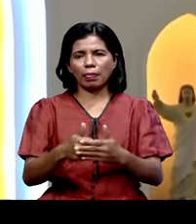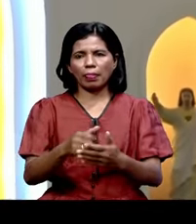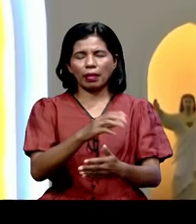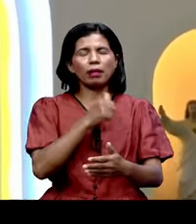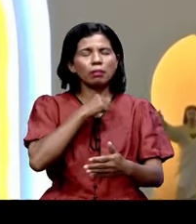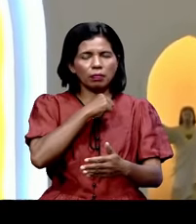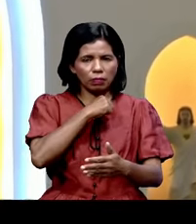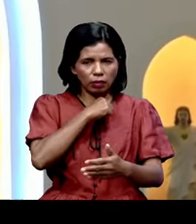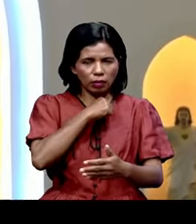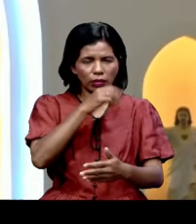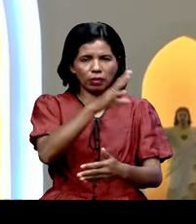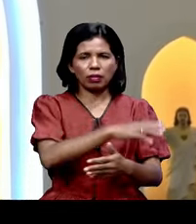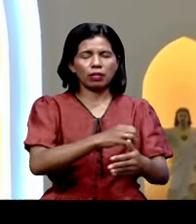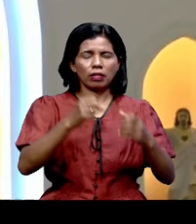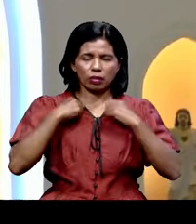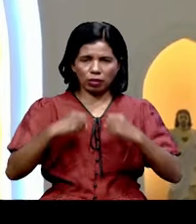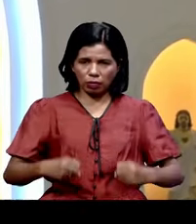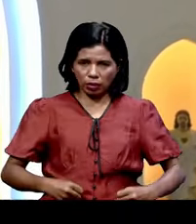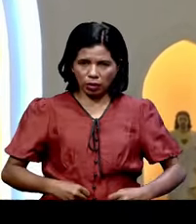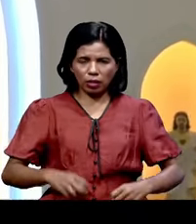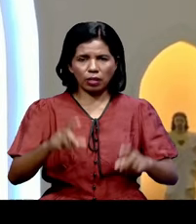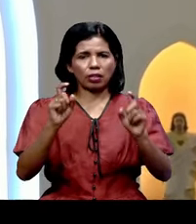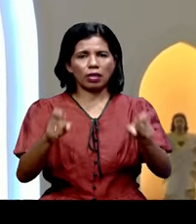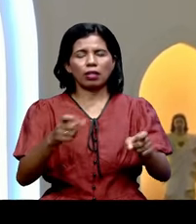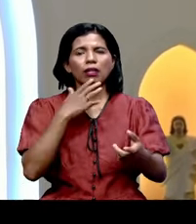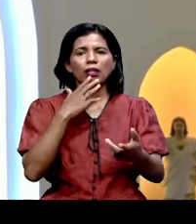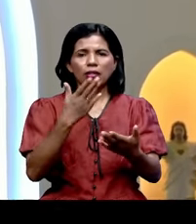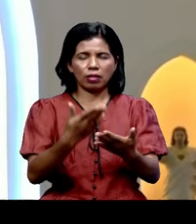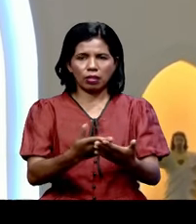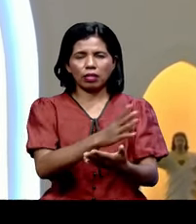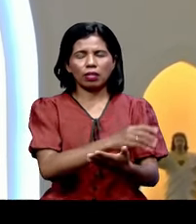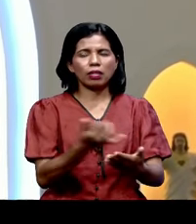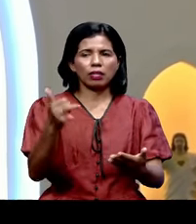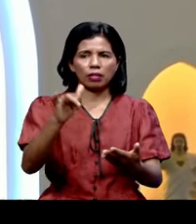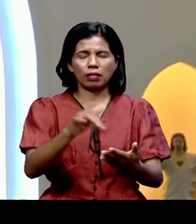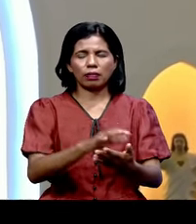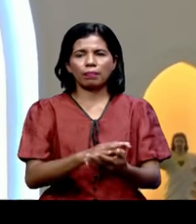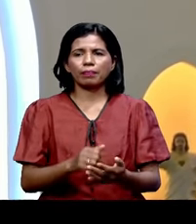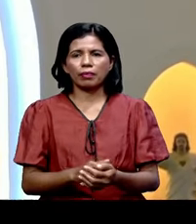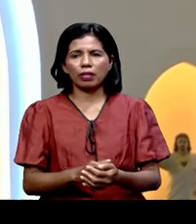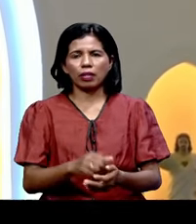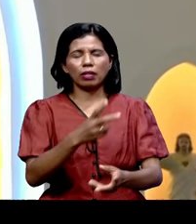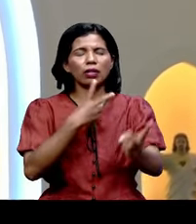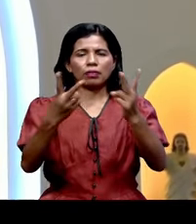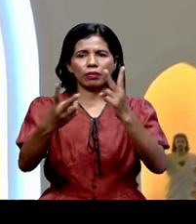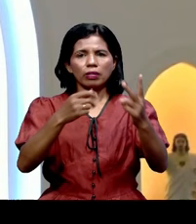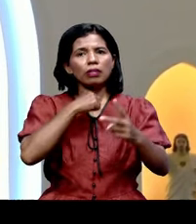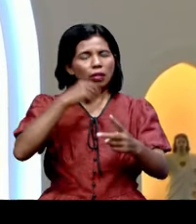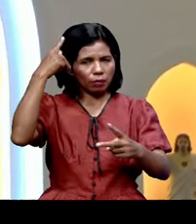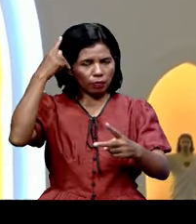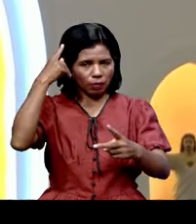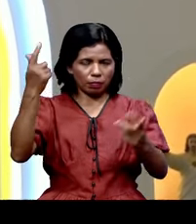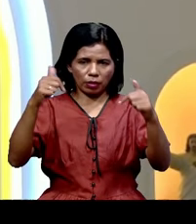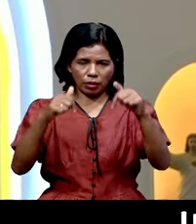papa minha saúde né minha sensitivo teve sua boa tira nebe is então ia visita